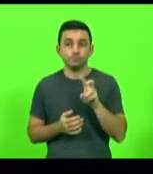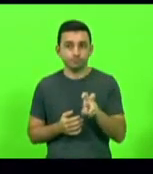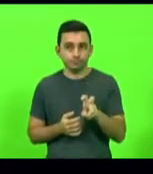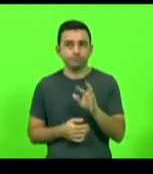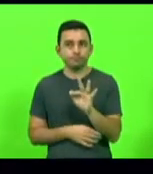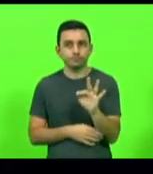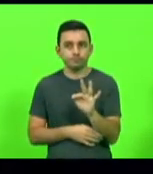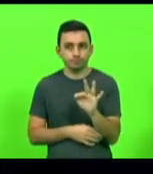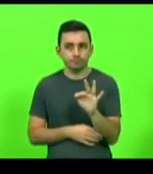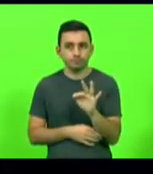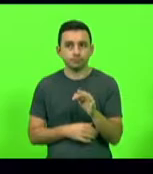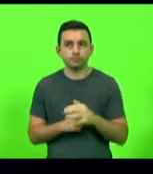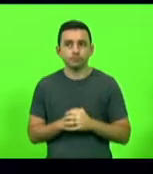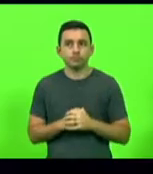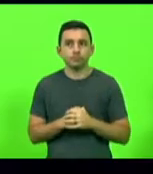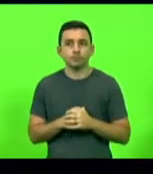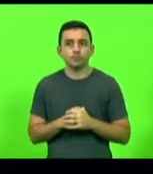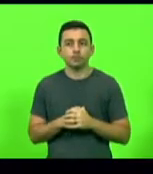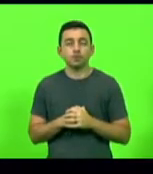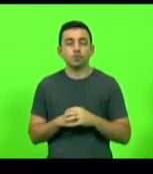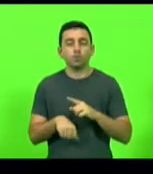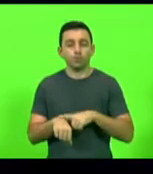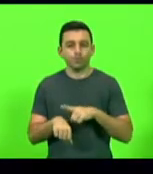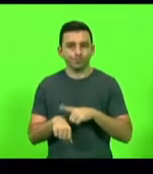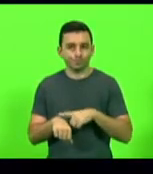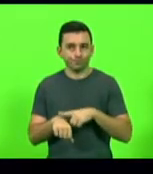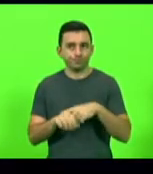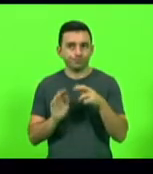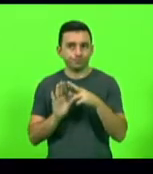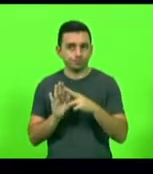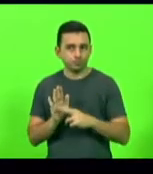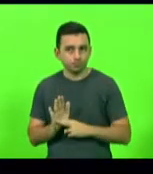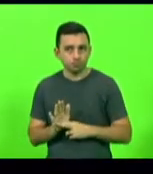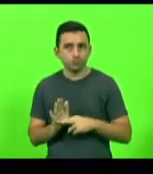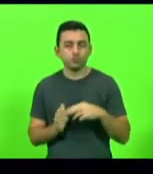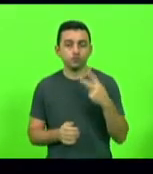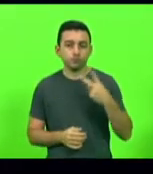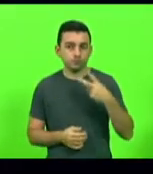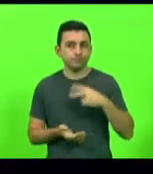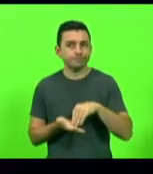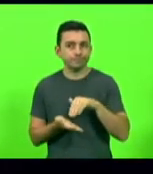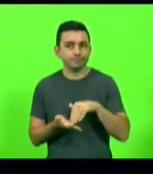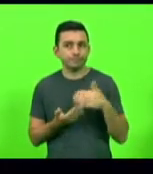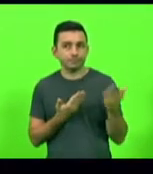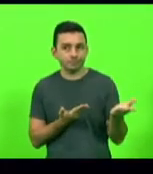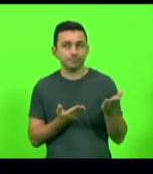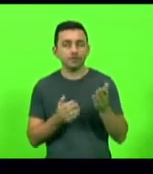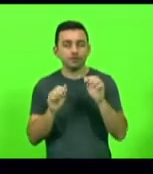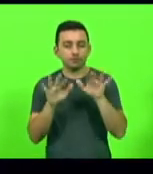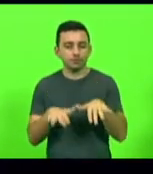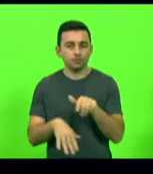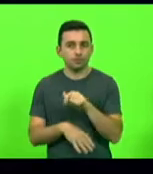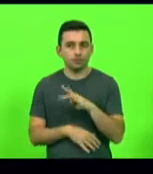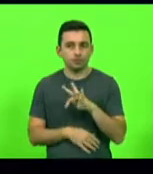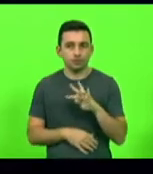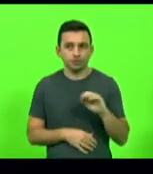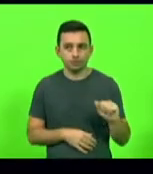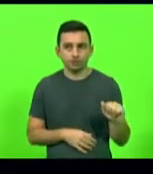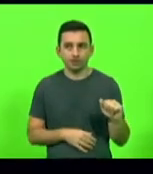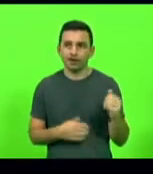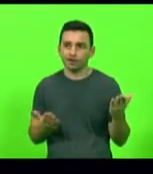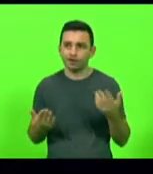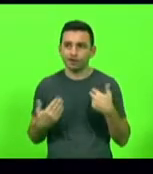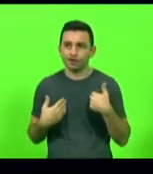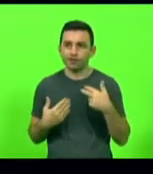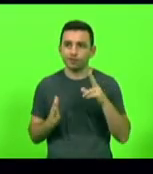fevereiro, no horário regimental. Para constar, o segundo secretário lavrou a presente ata que acabei